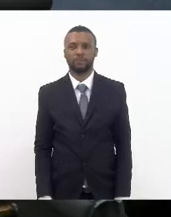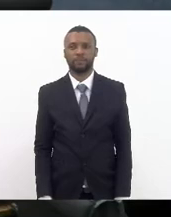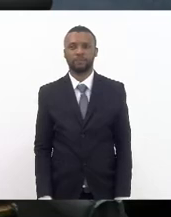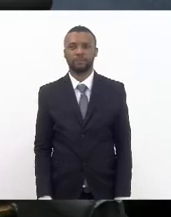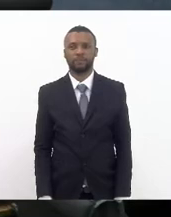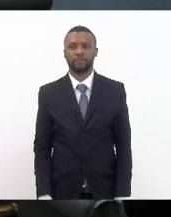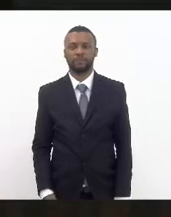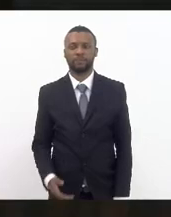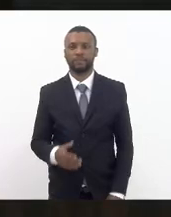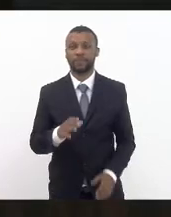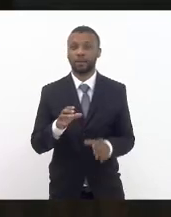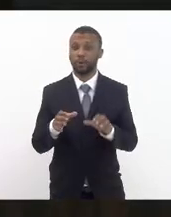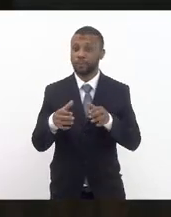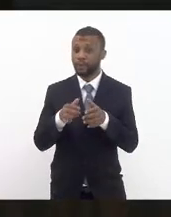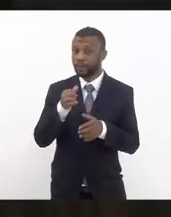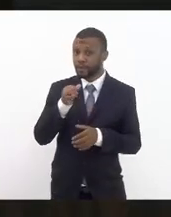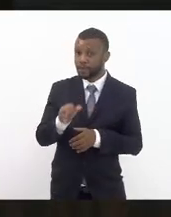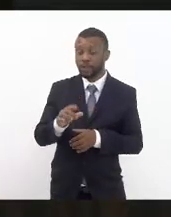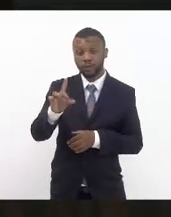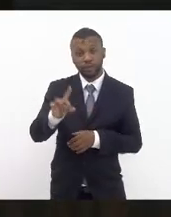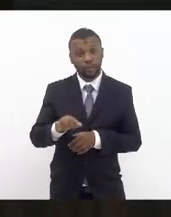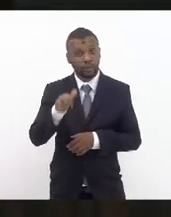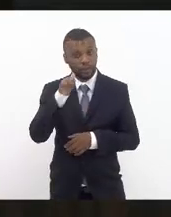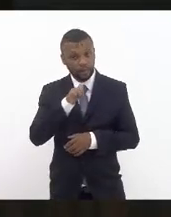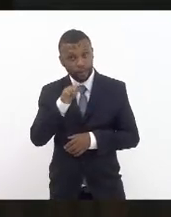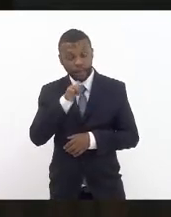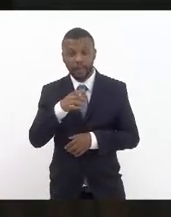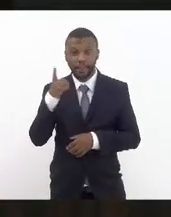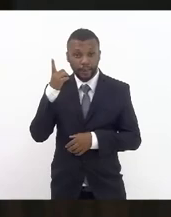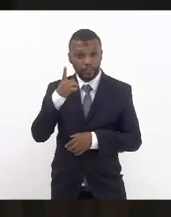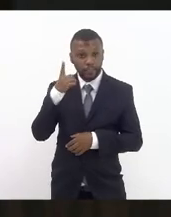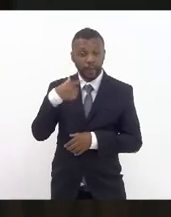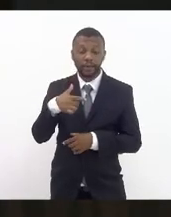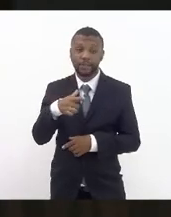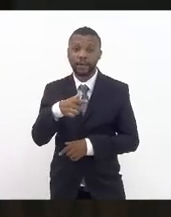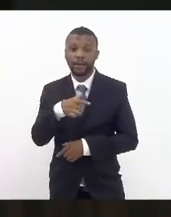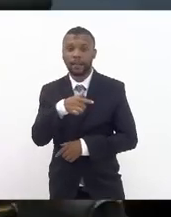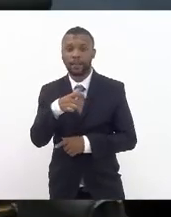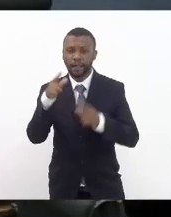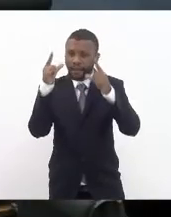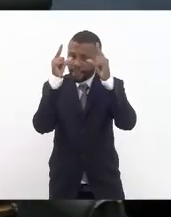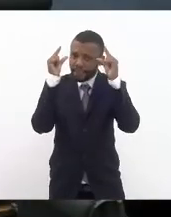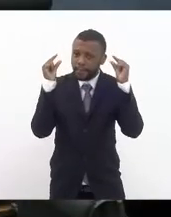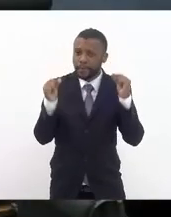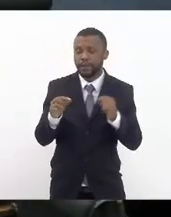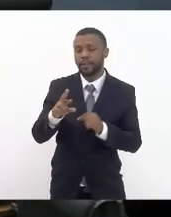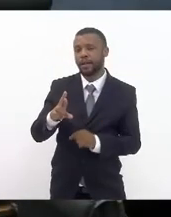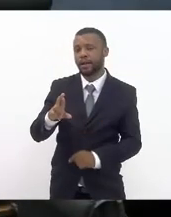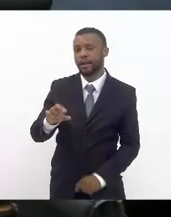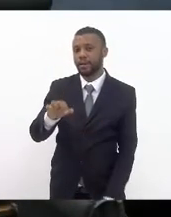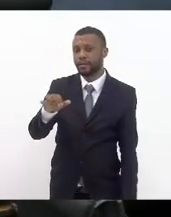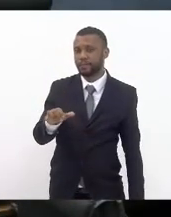Pela Comissão de Defesa do Direito da Mulher, deputada Vermeira Rejane.